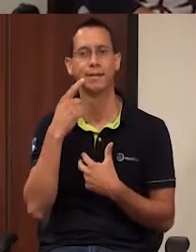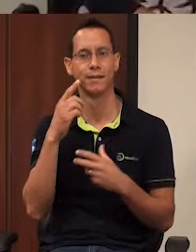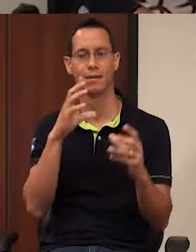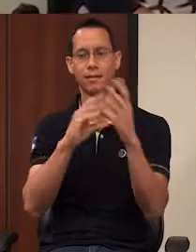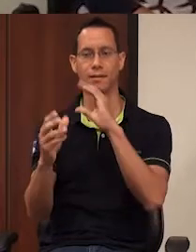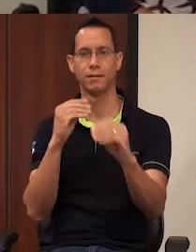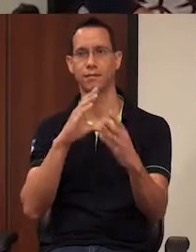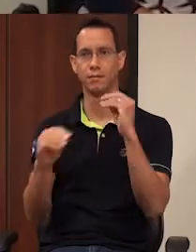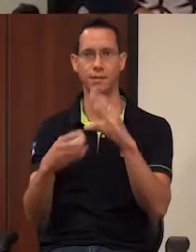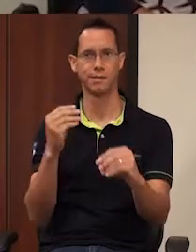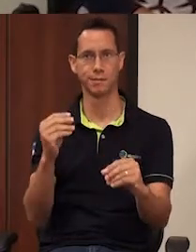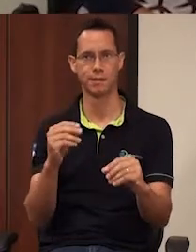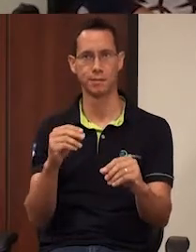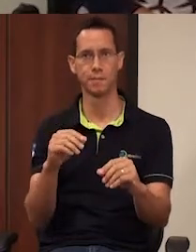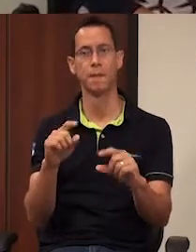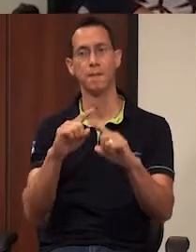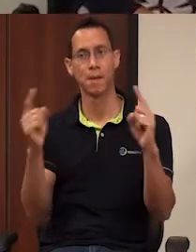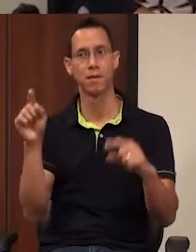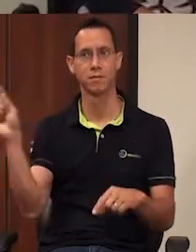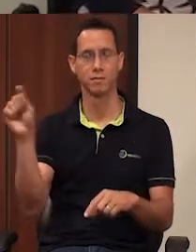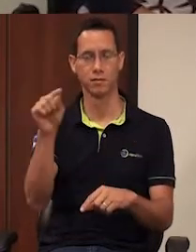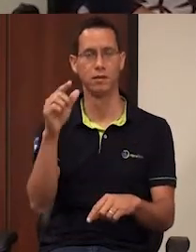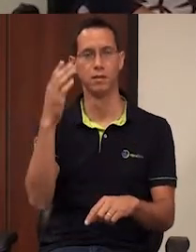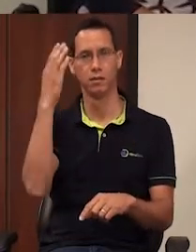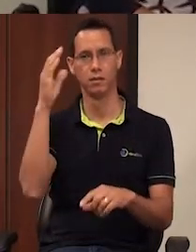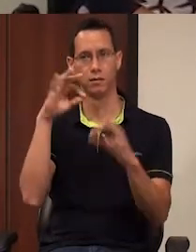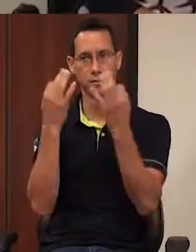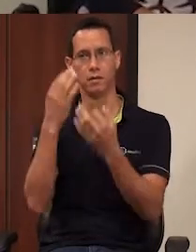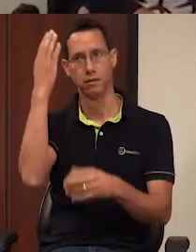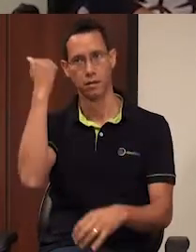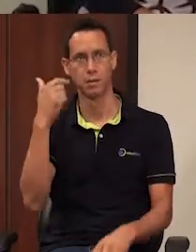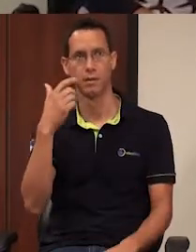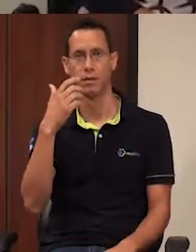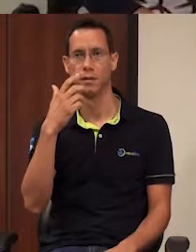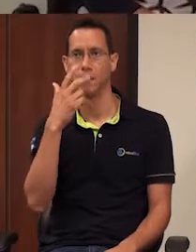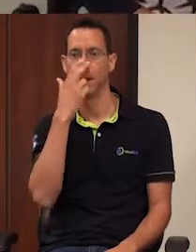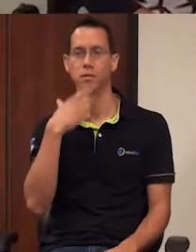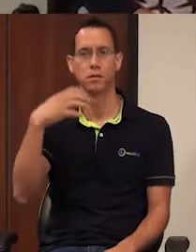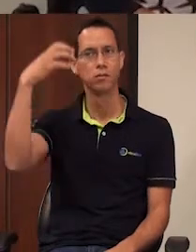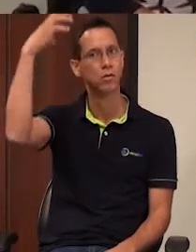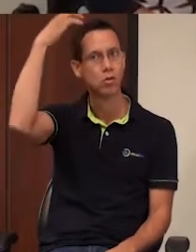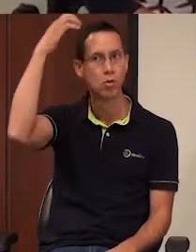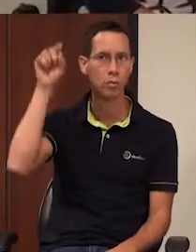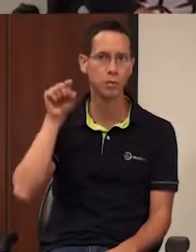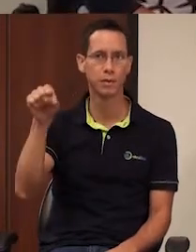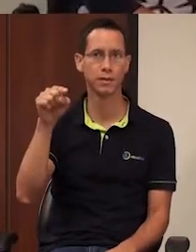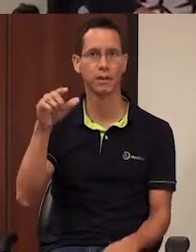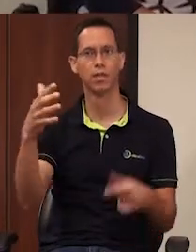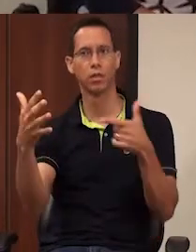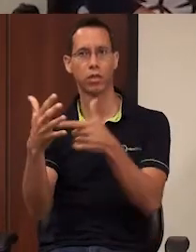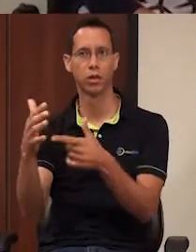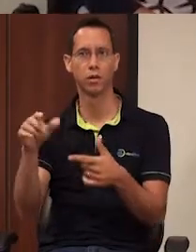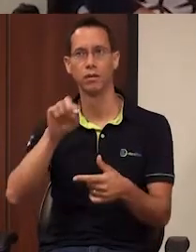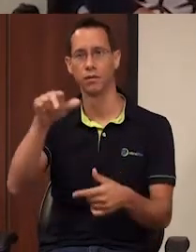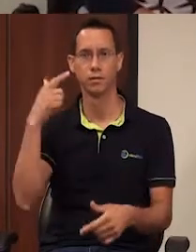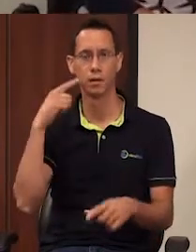Mas elas tendem a culpabilizar alguém, porque não é uma